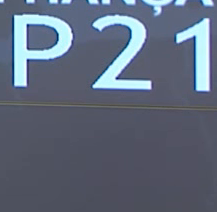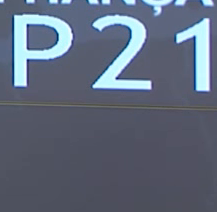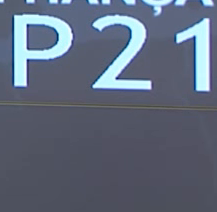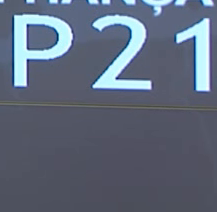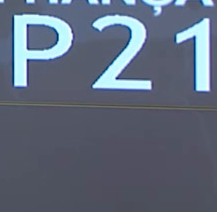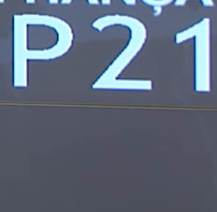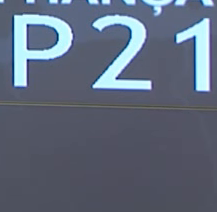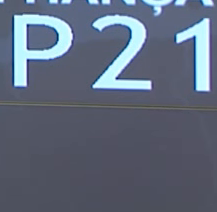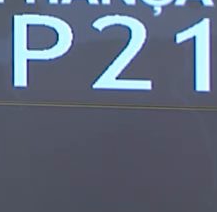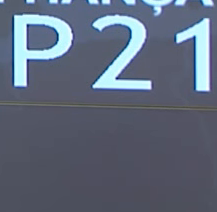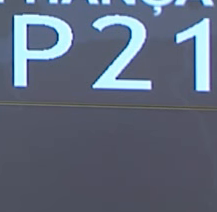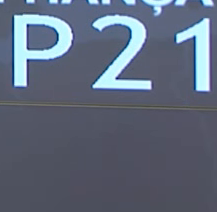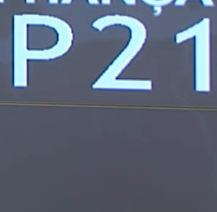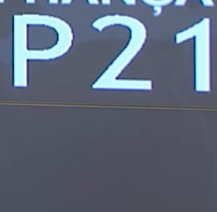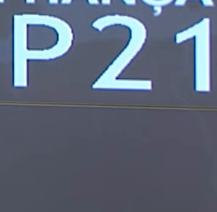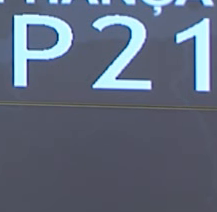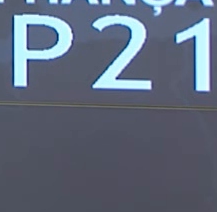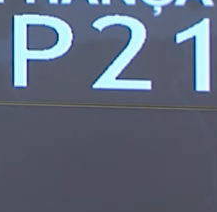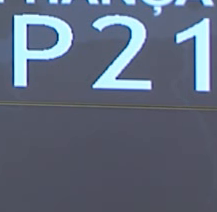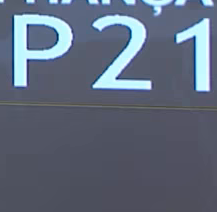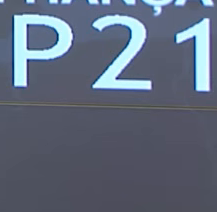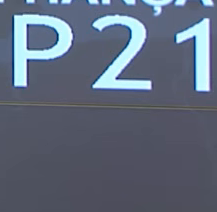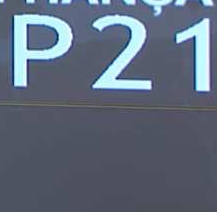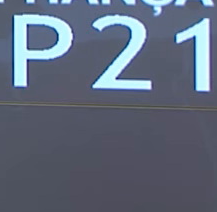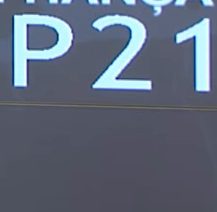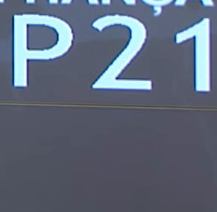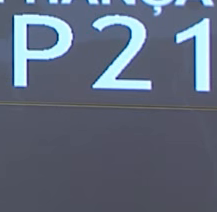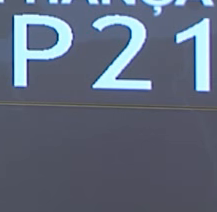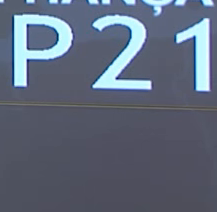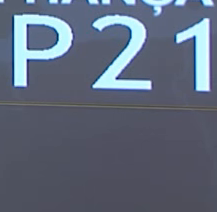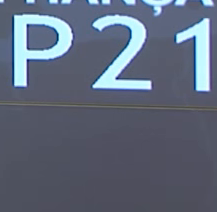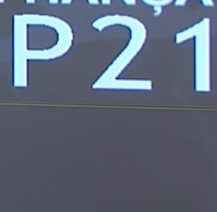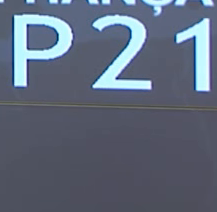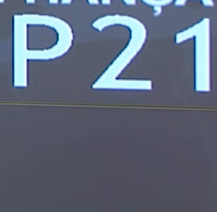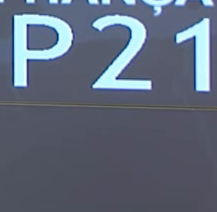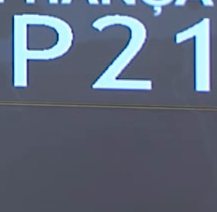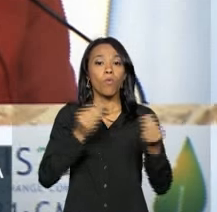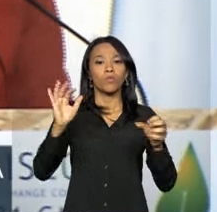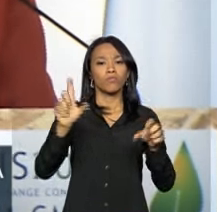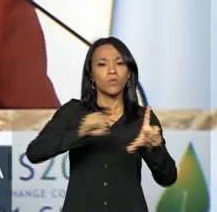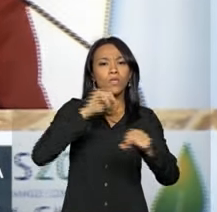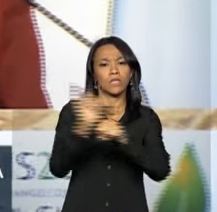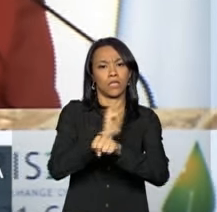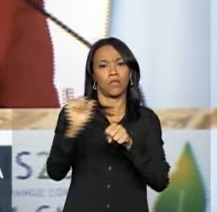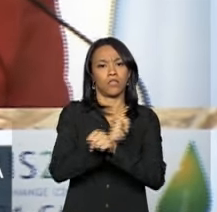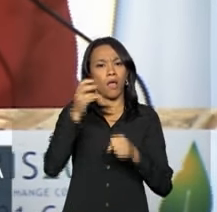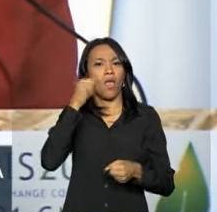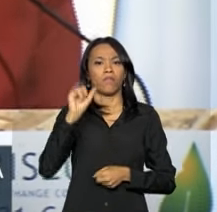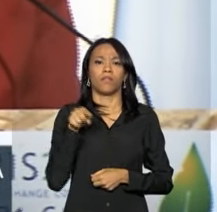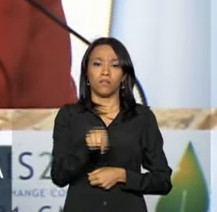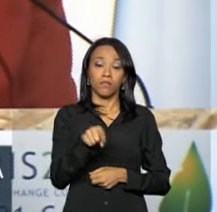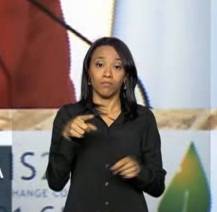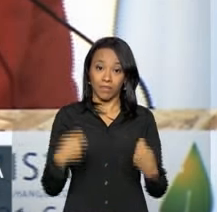o comprometimento e a união de todos vai garantir a eficácia do acordo de Paris é preciso engajamento